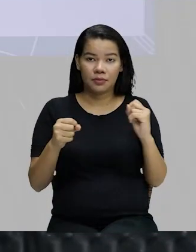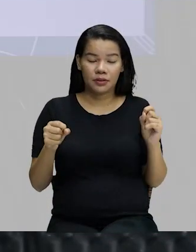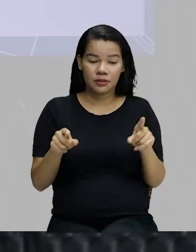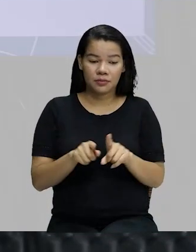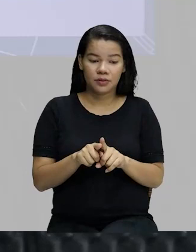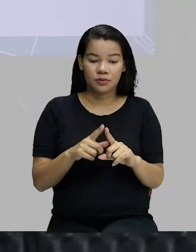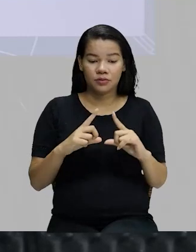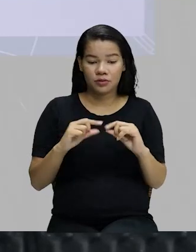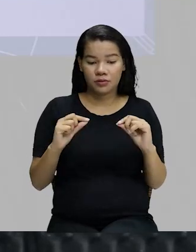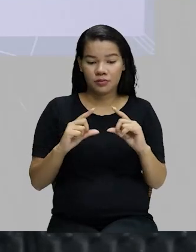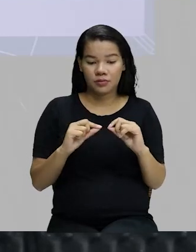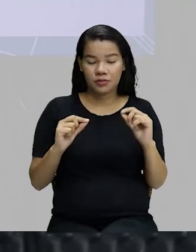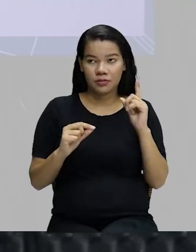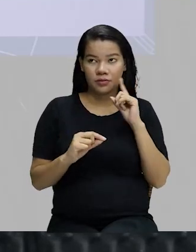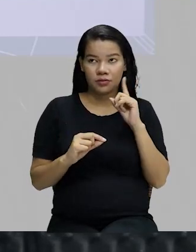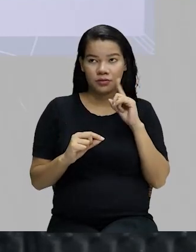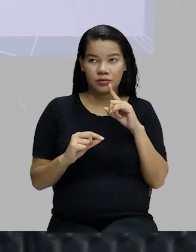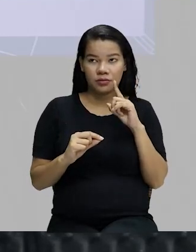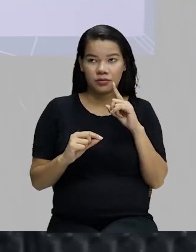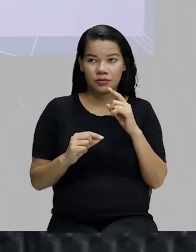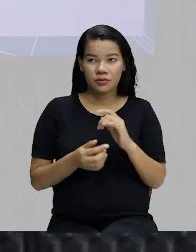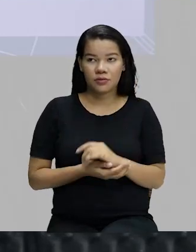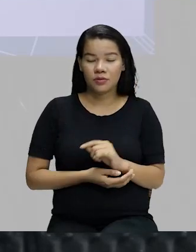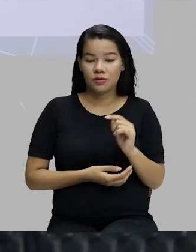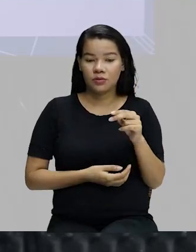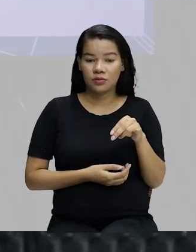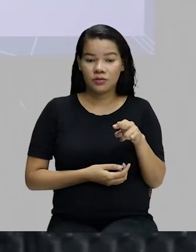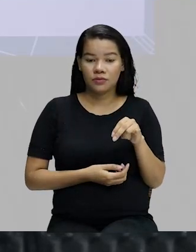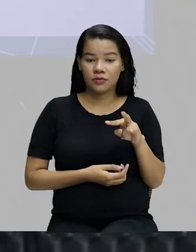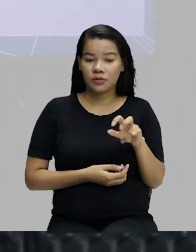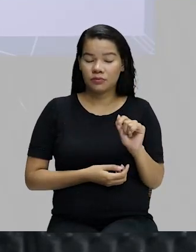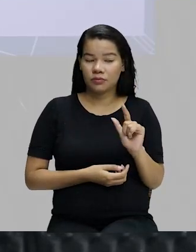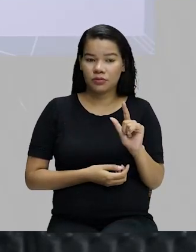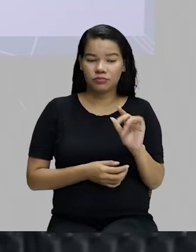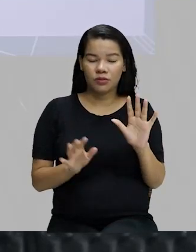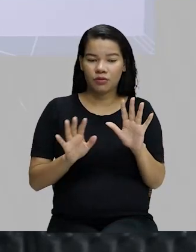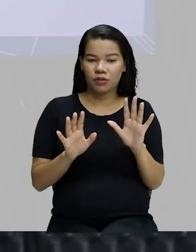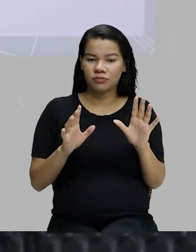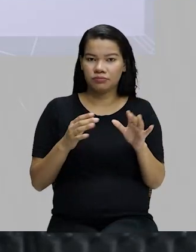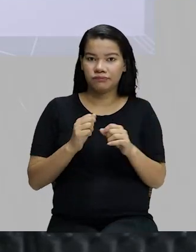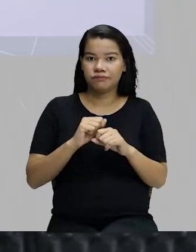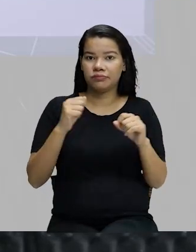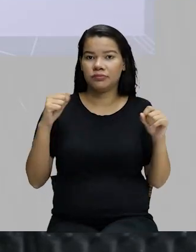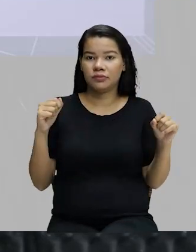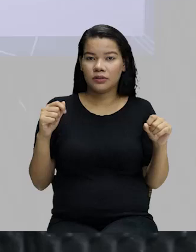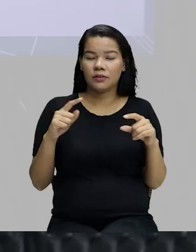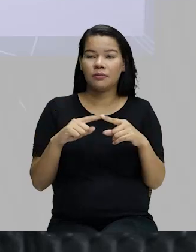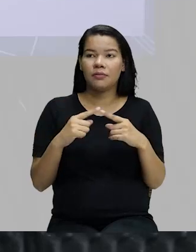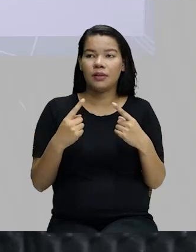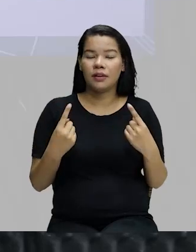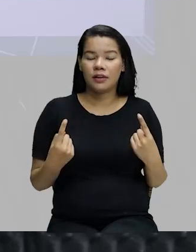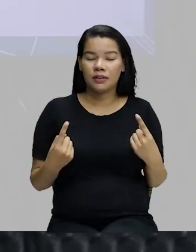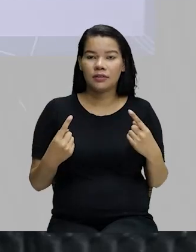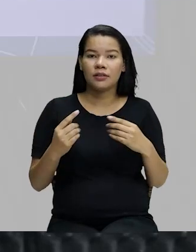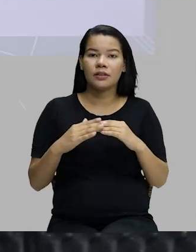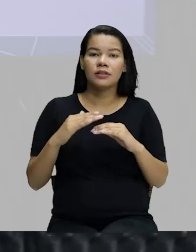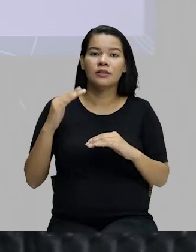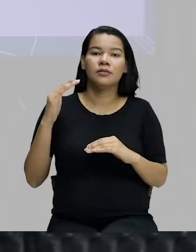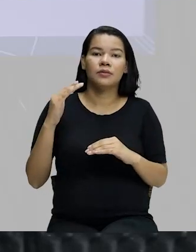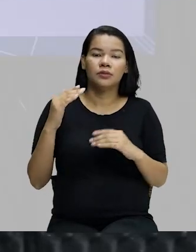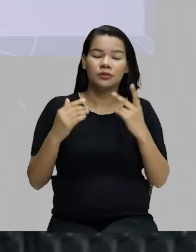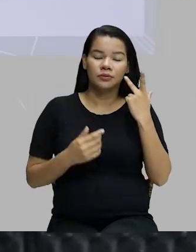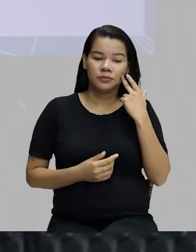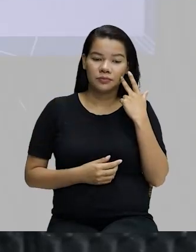Japão, nos Estados Unidos, o nível não foi um nível preocupante, mas foi um nível acima do